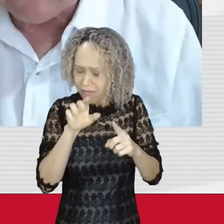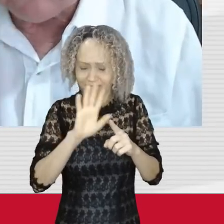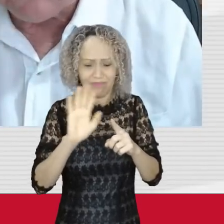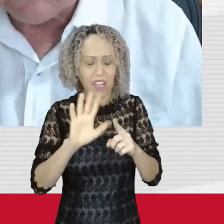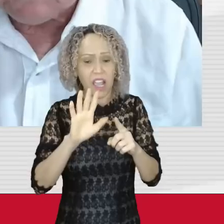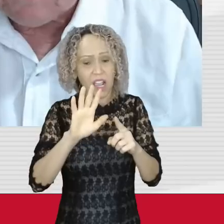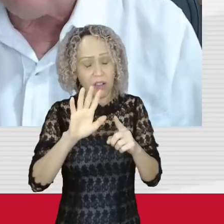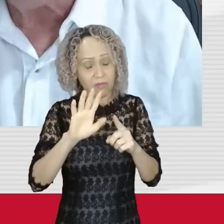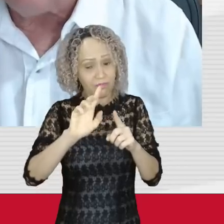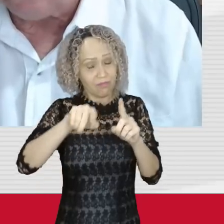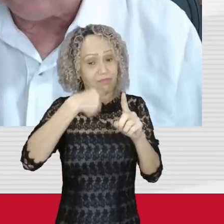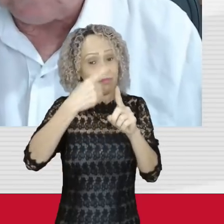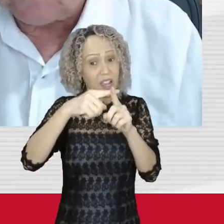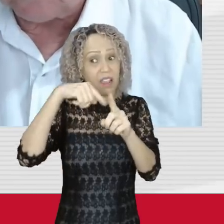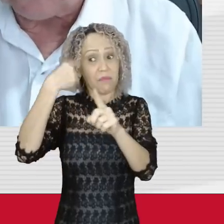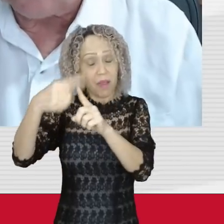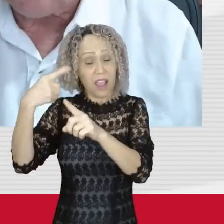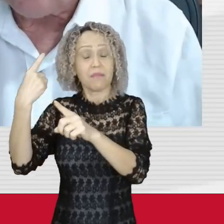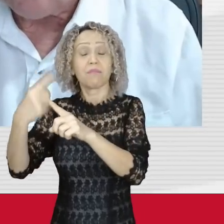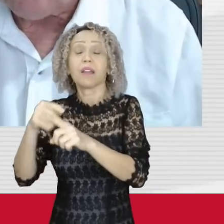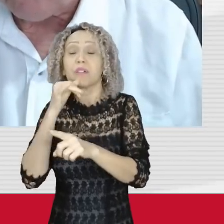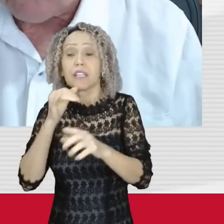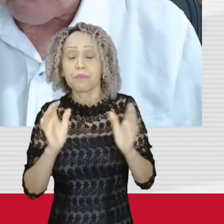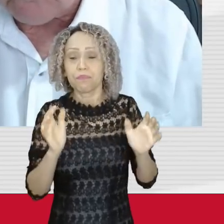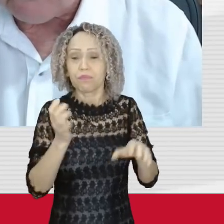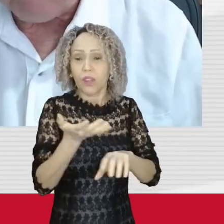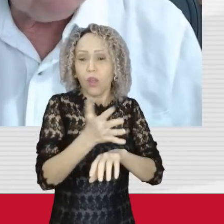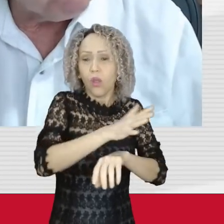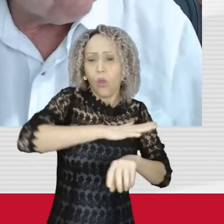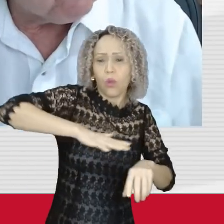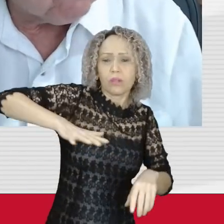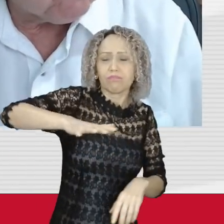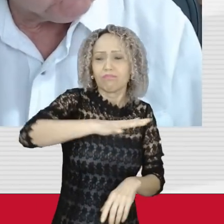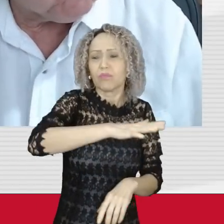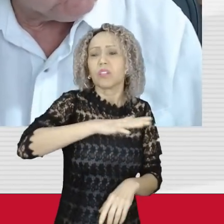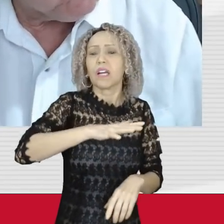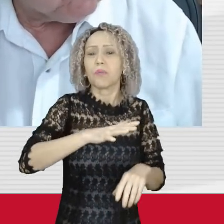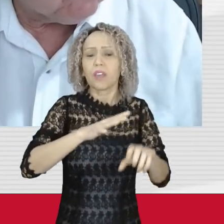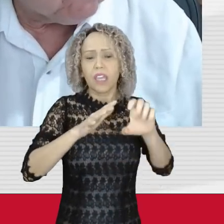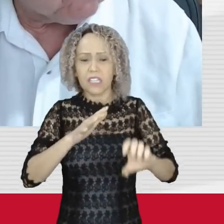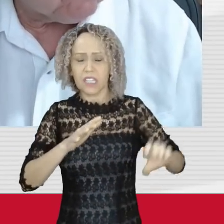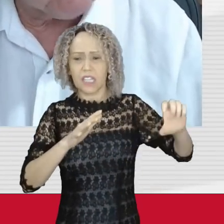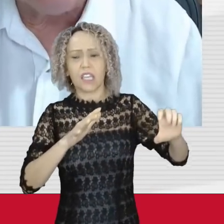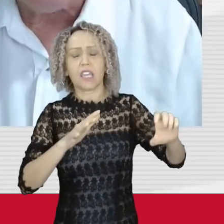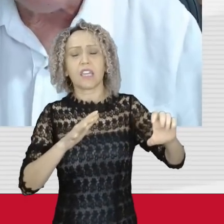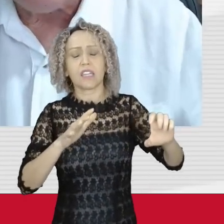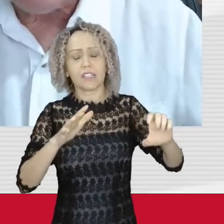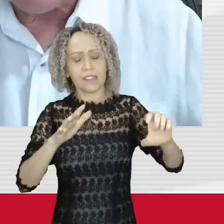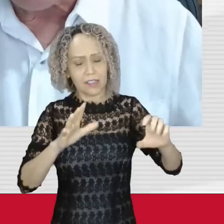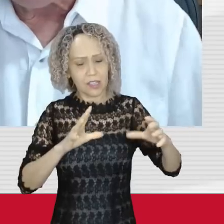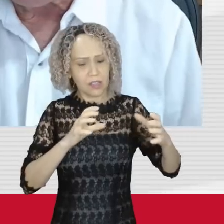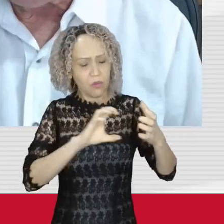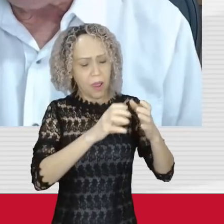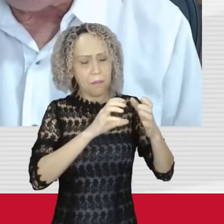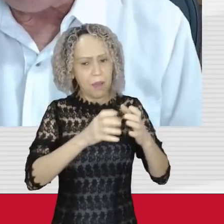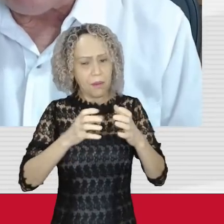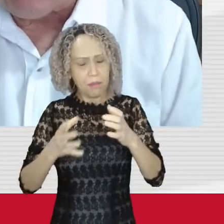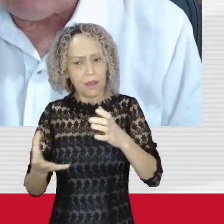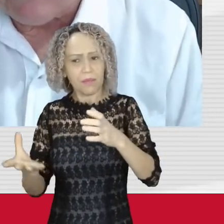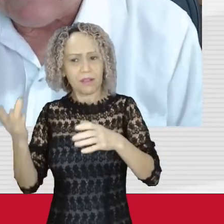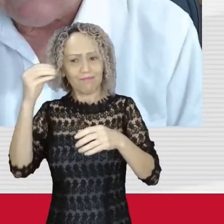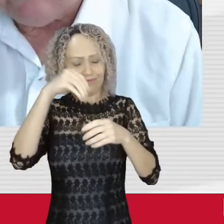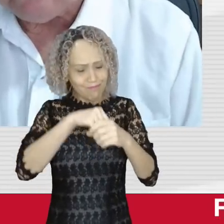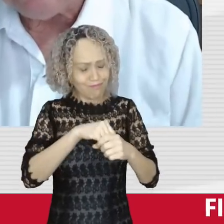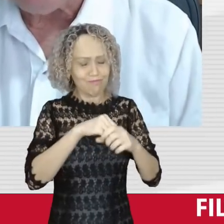campo progressista. Mas ela é muito maior que isso. É exatamente, Paulo, eu vejo que para as pessoas, que